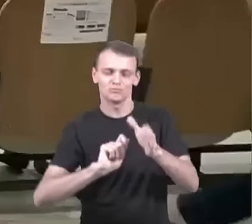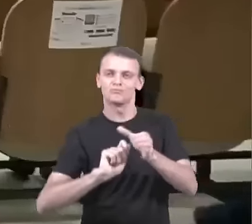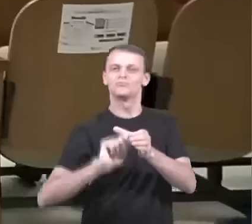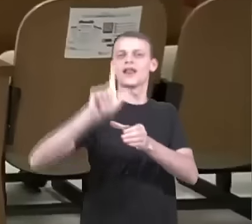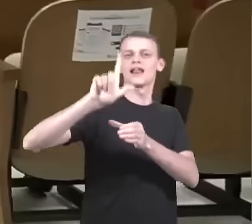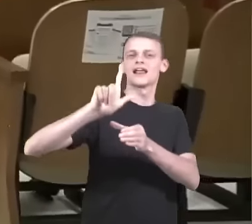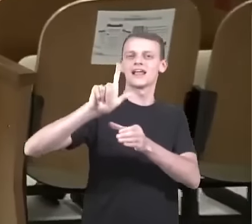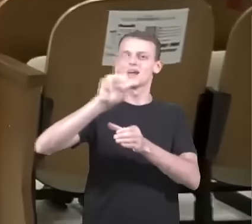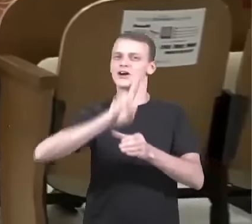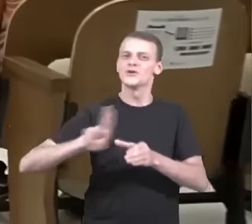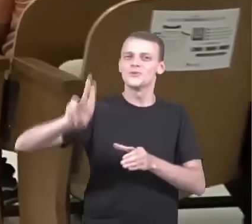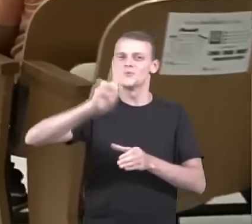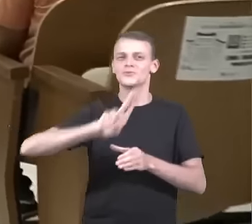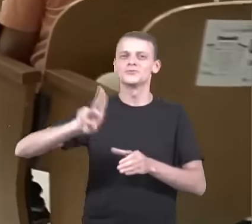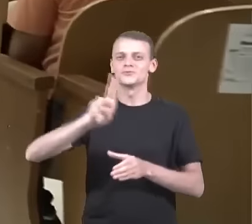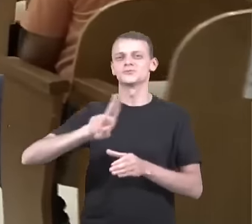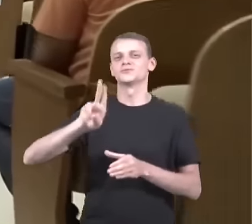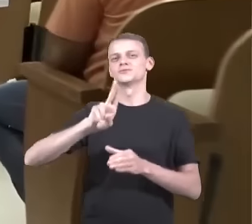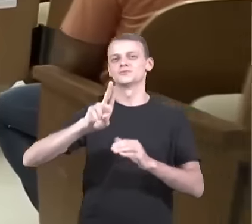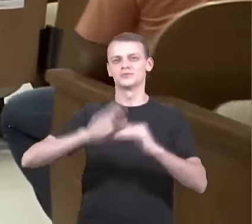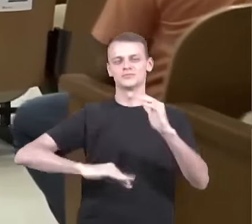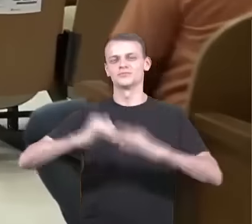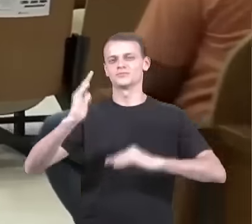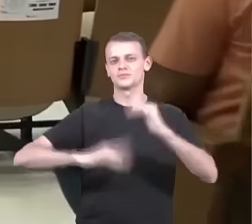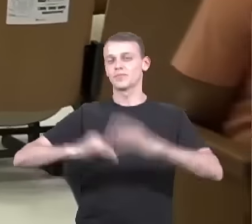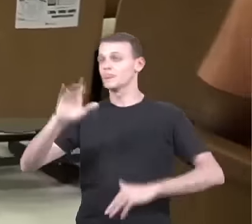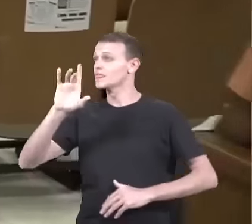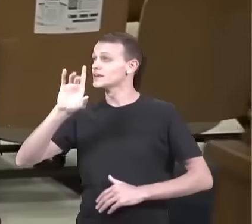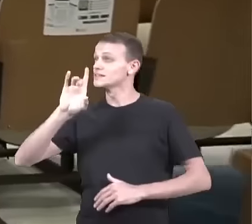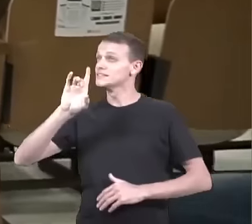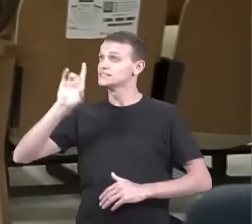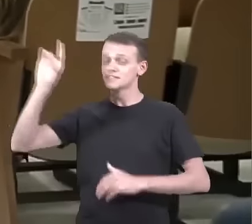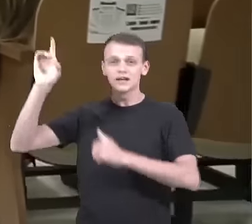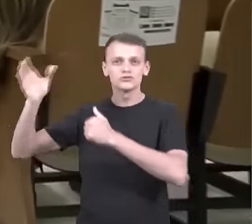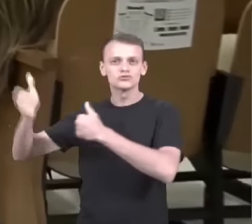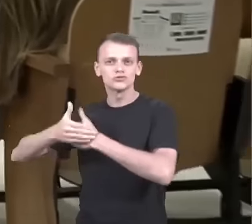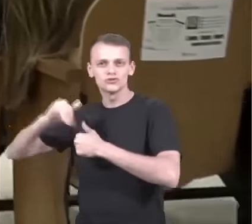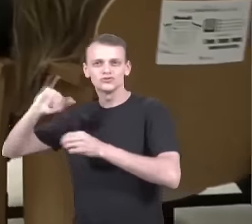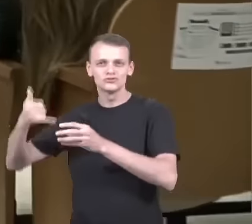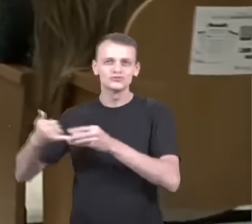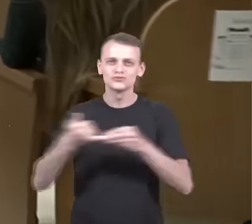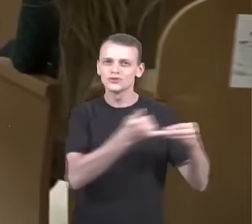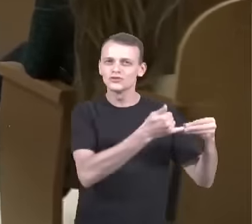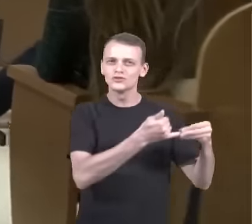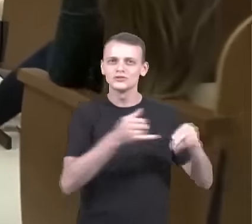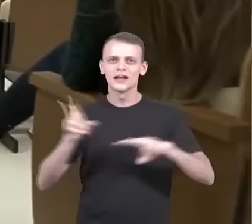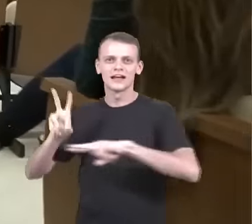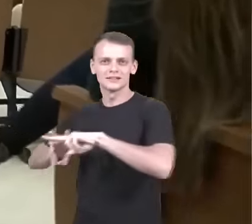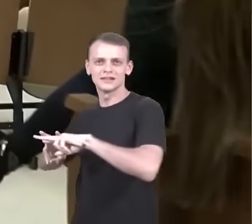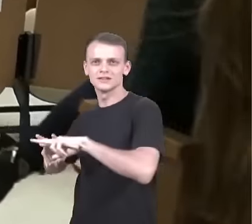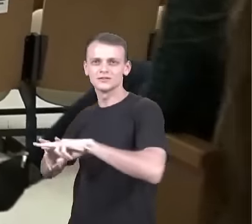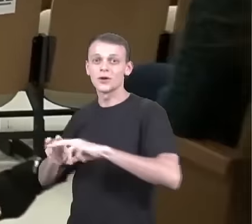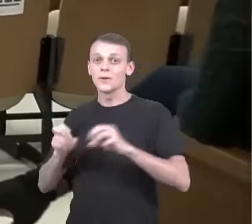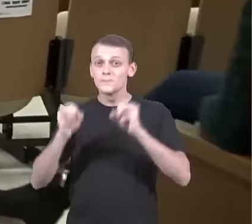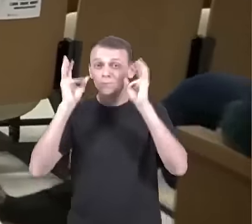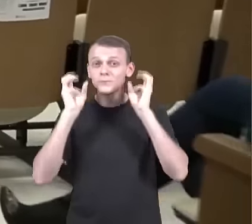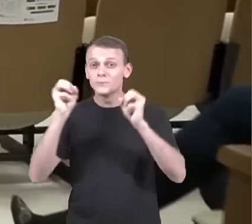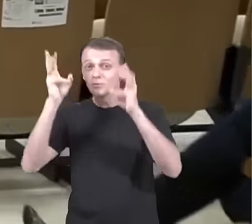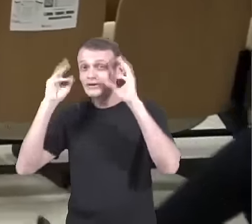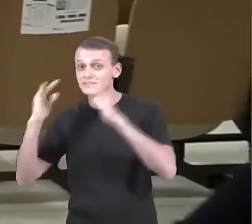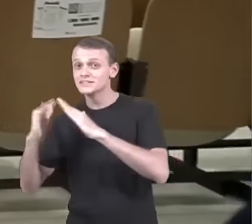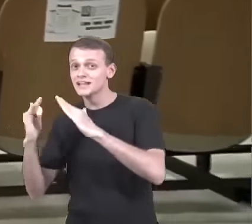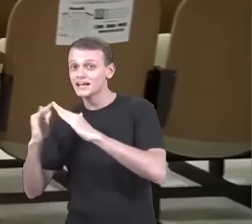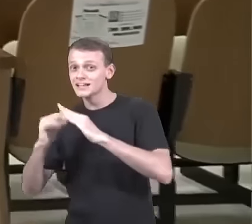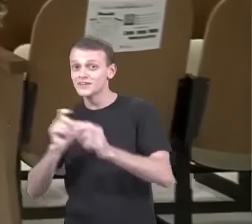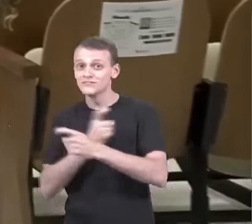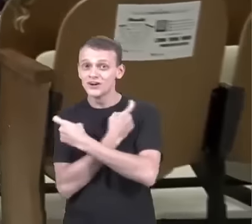para o seu uso pretendido. Deus escondeu José em uma prisão. Havia escondido Moisés na casa